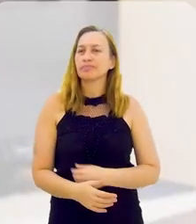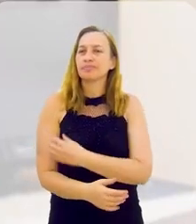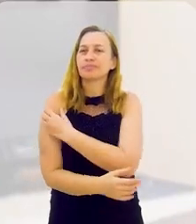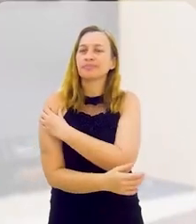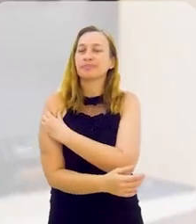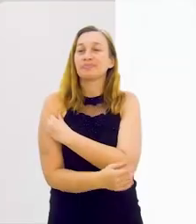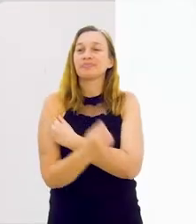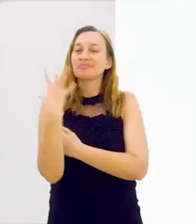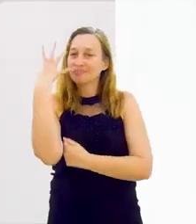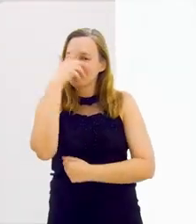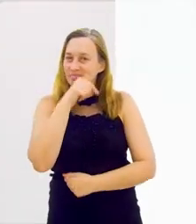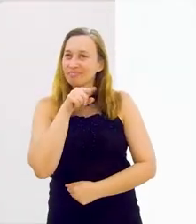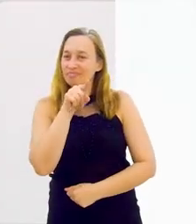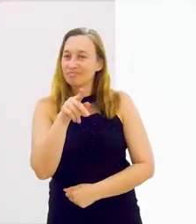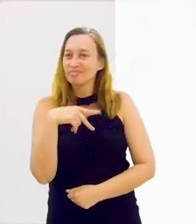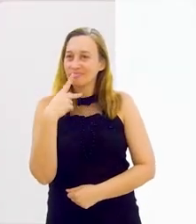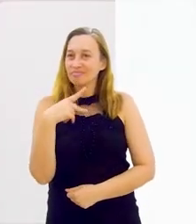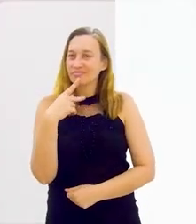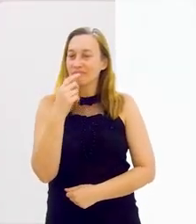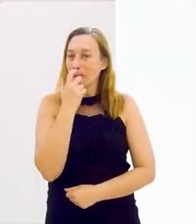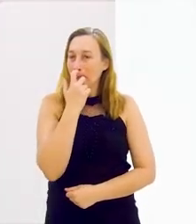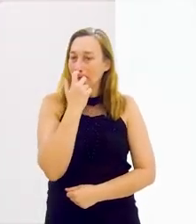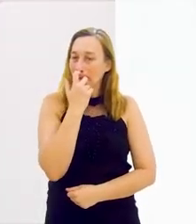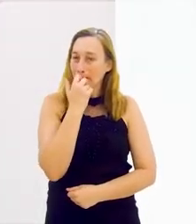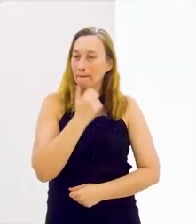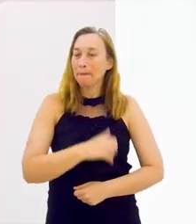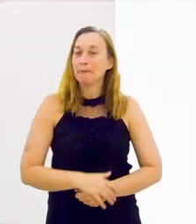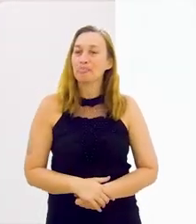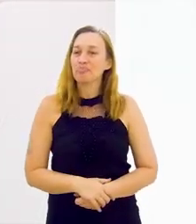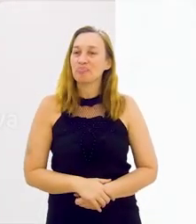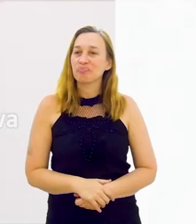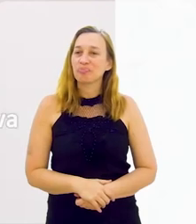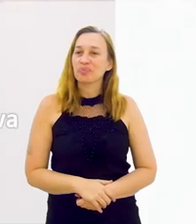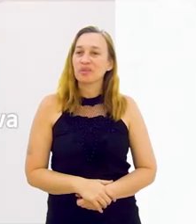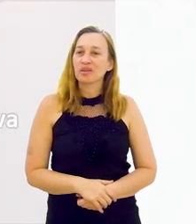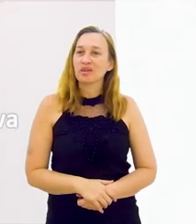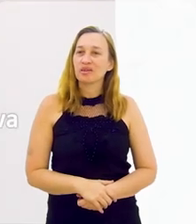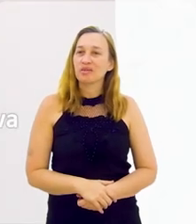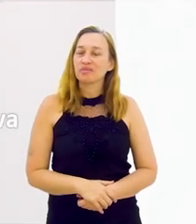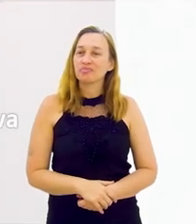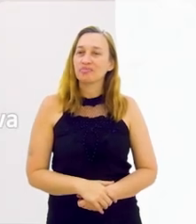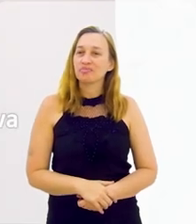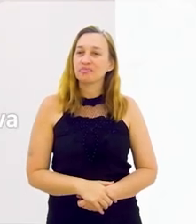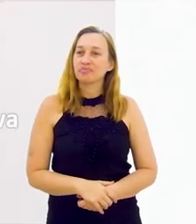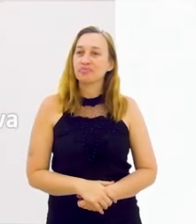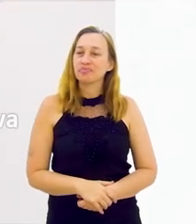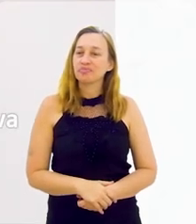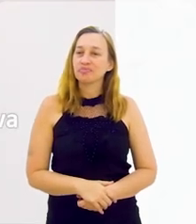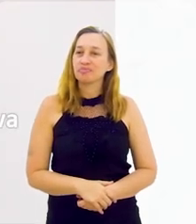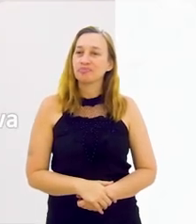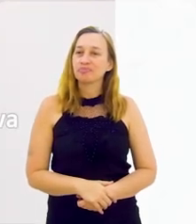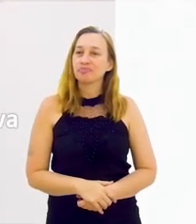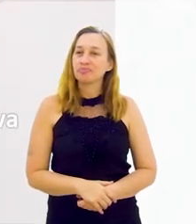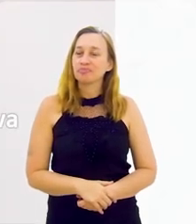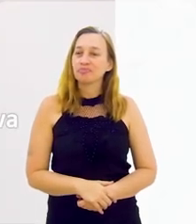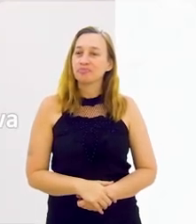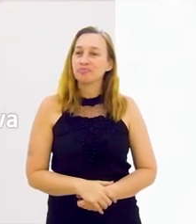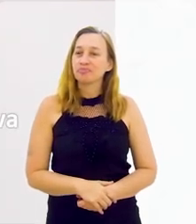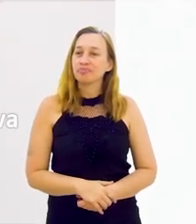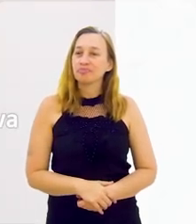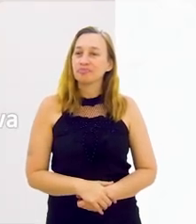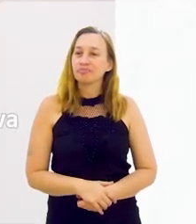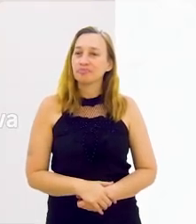jeito. E que bonito isso, né, que você contou, muito, muito bonito. Eu acho assim que